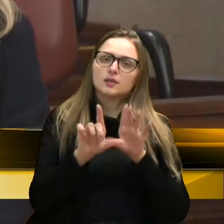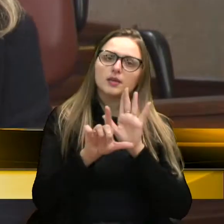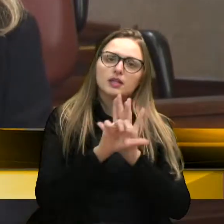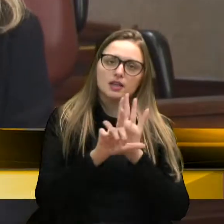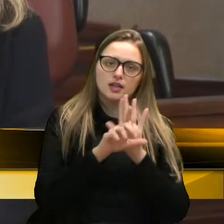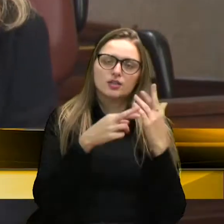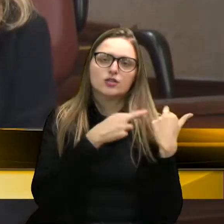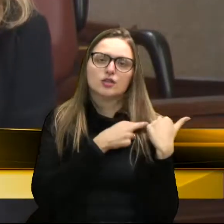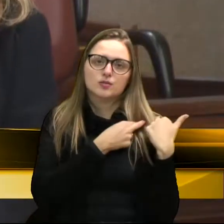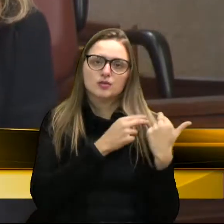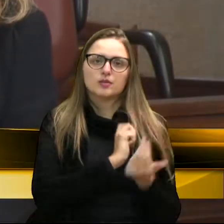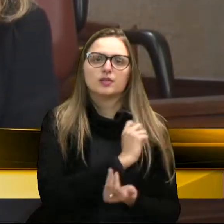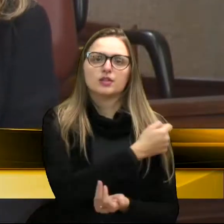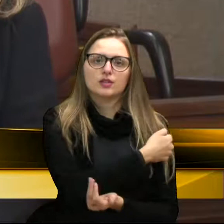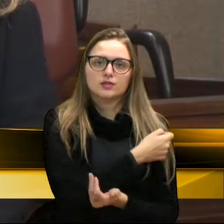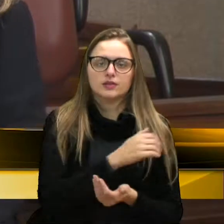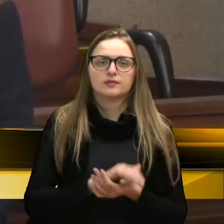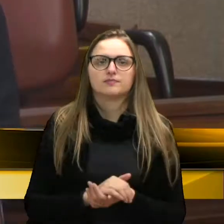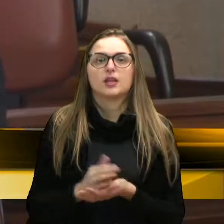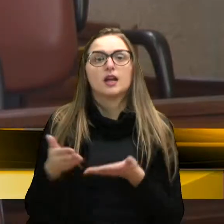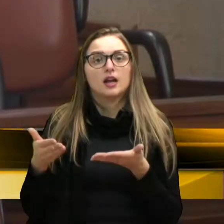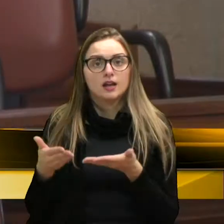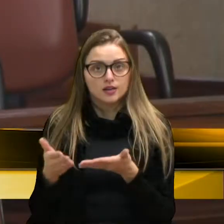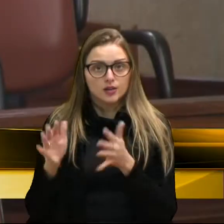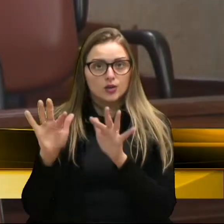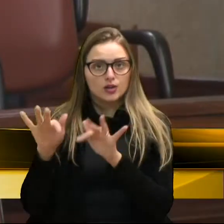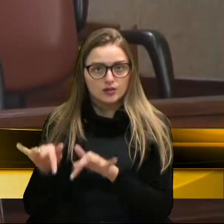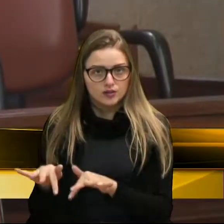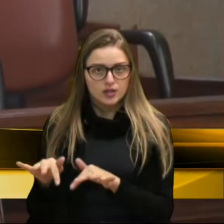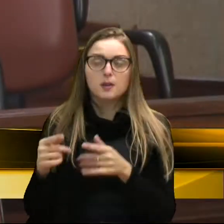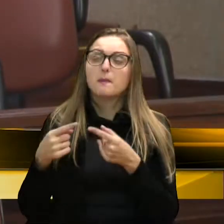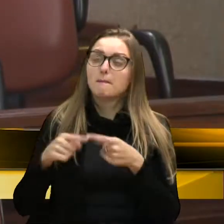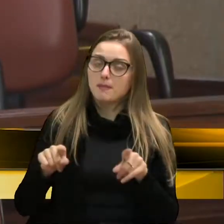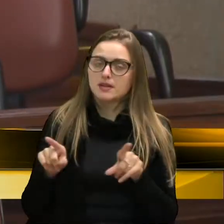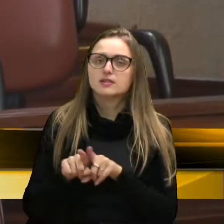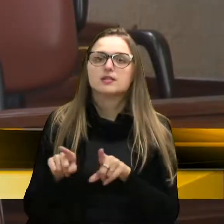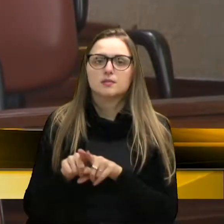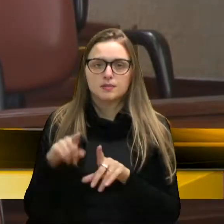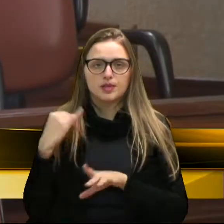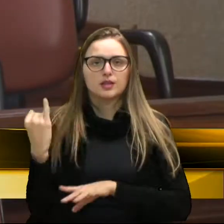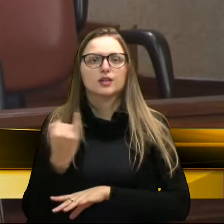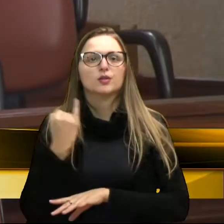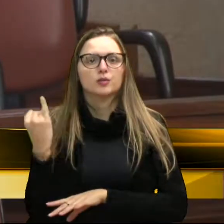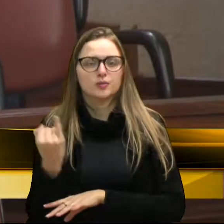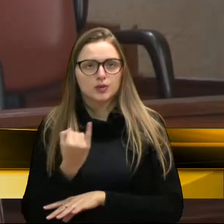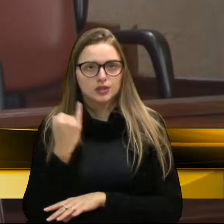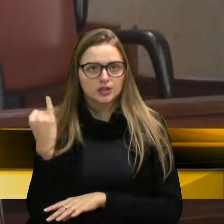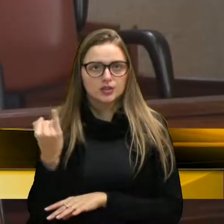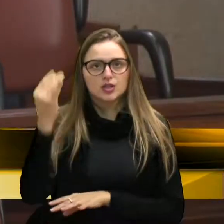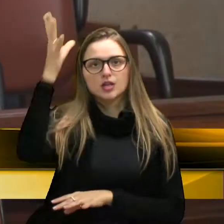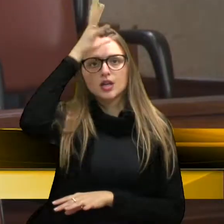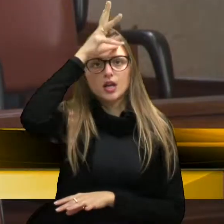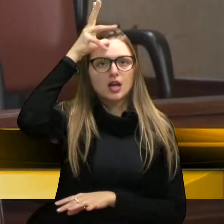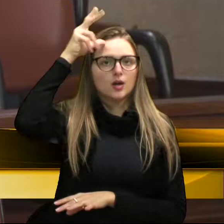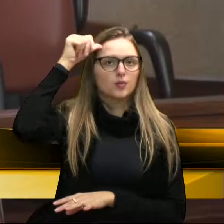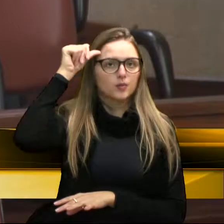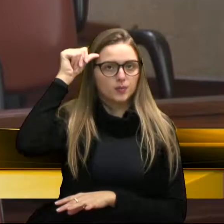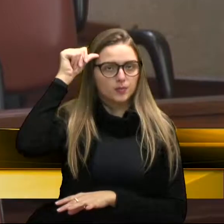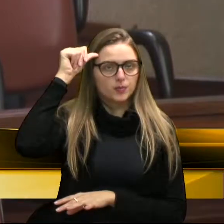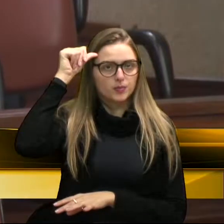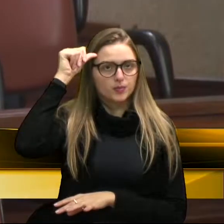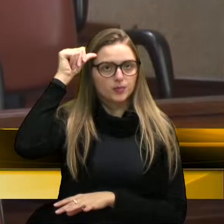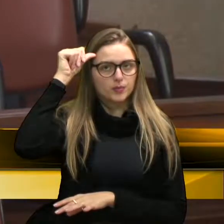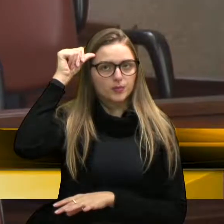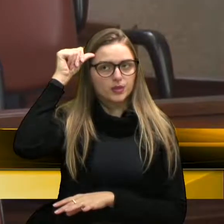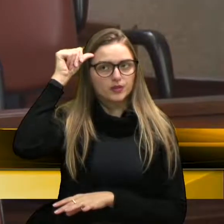Fiscal. Por fim, mas não menos importante, frisa-se que o Poder Executivo, à vista